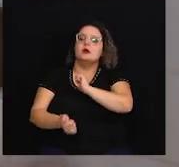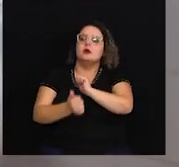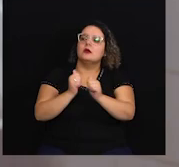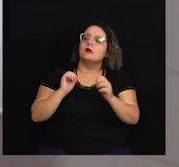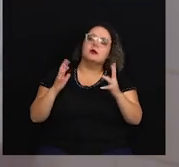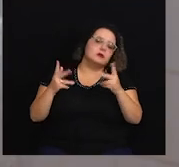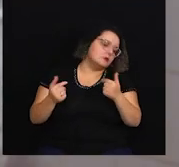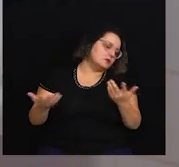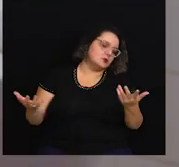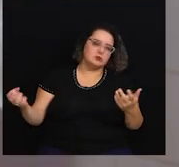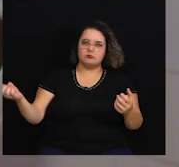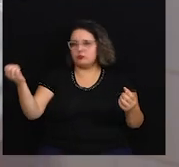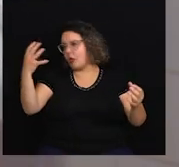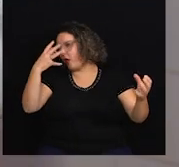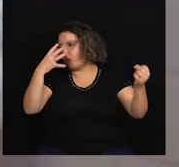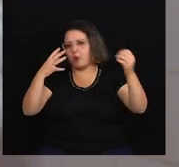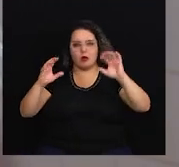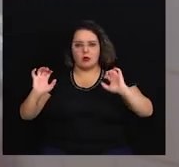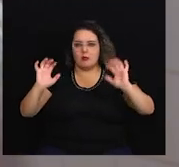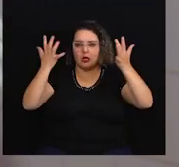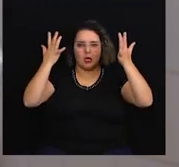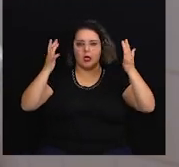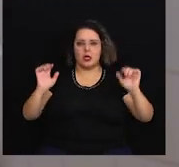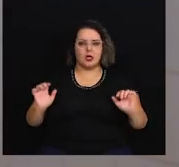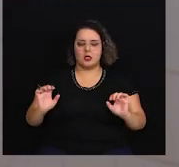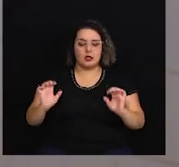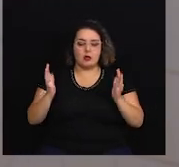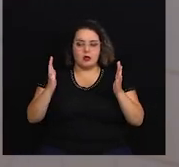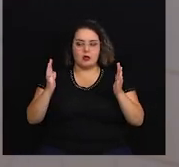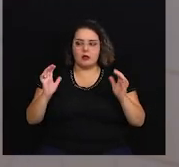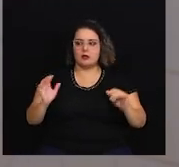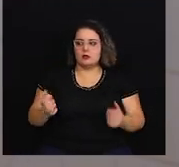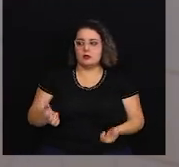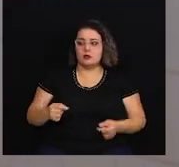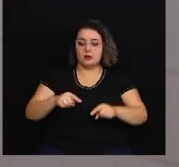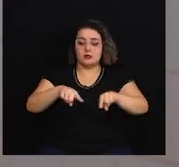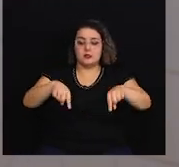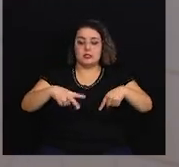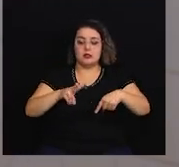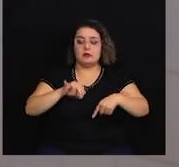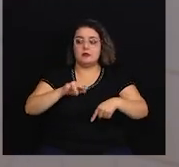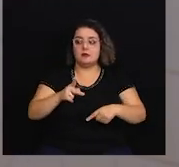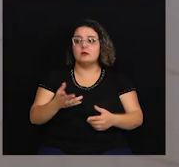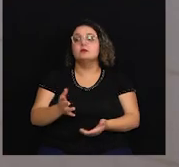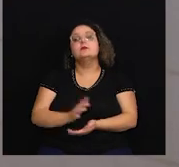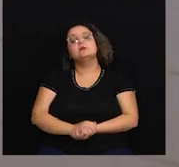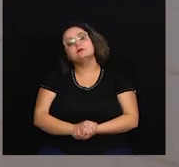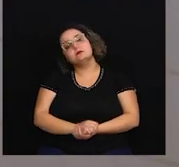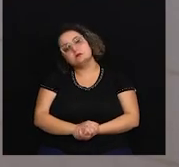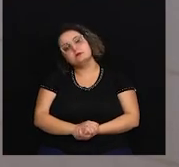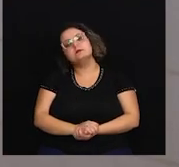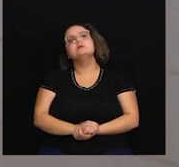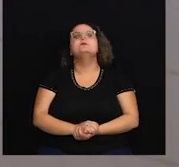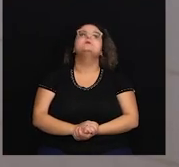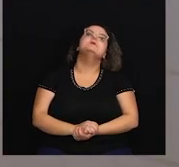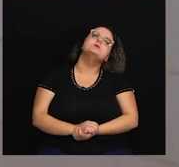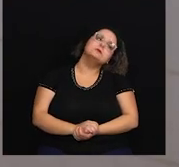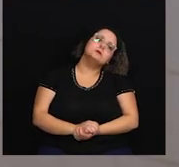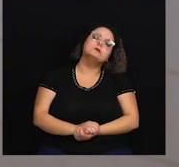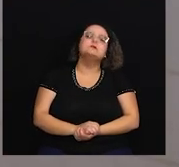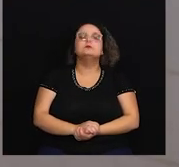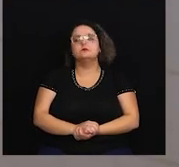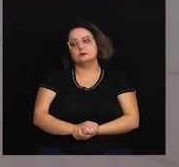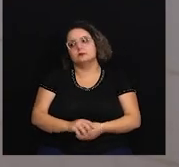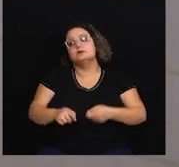certo luzes festa é vendo sala vive então vamos esperar